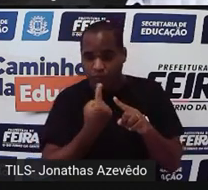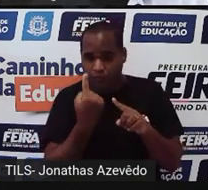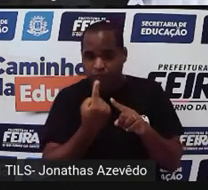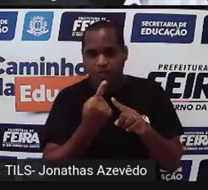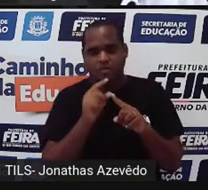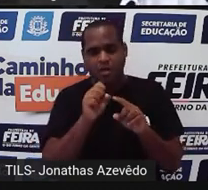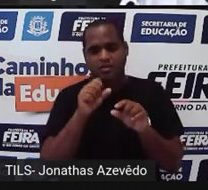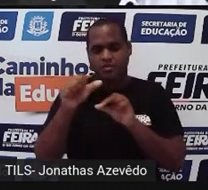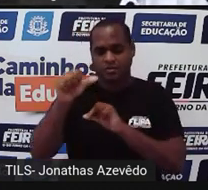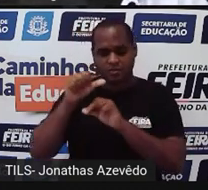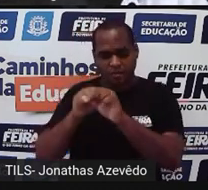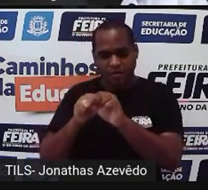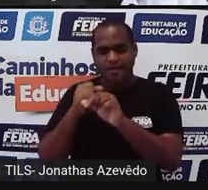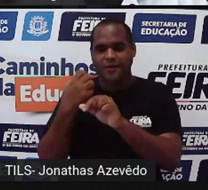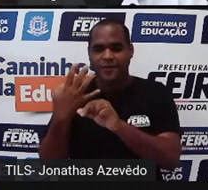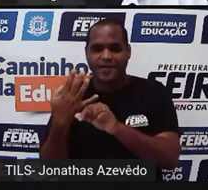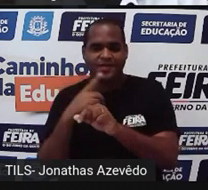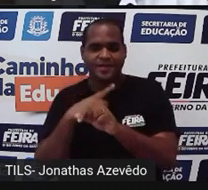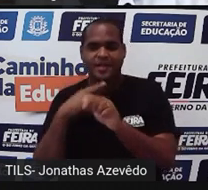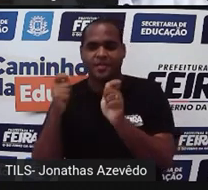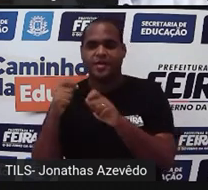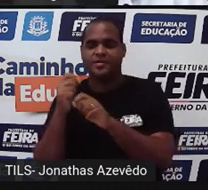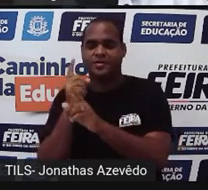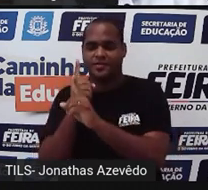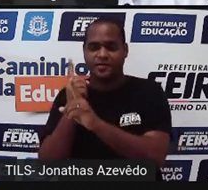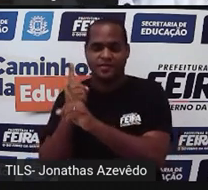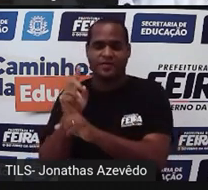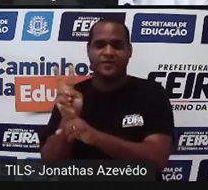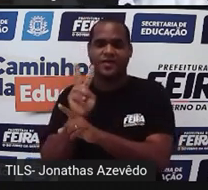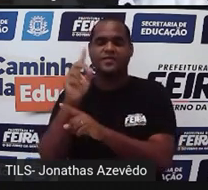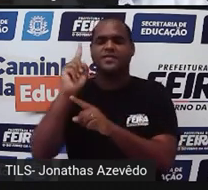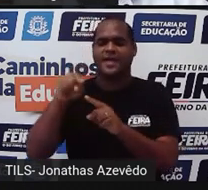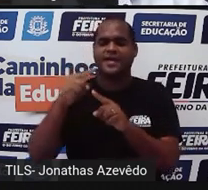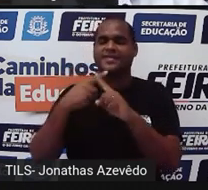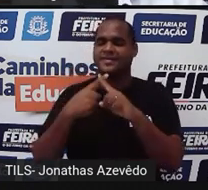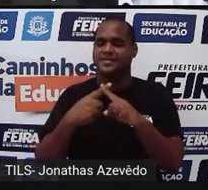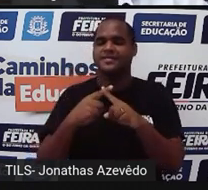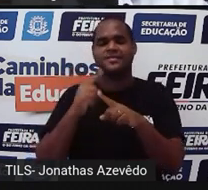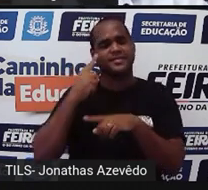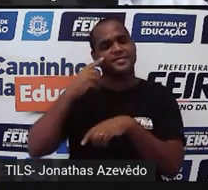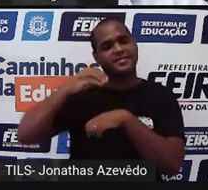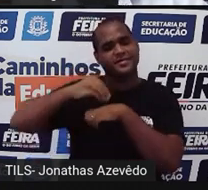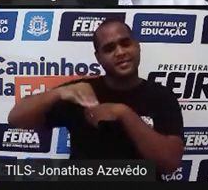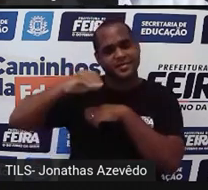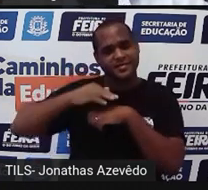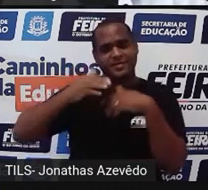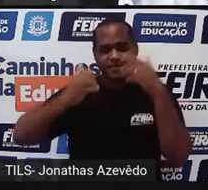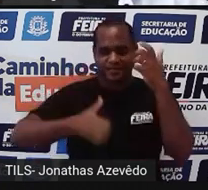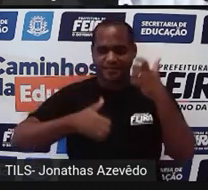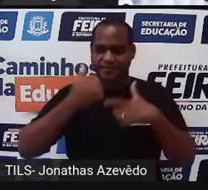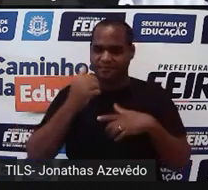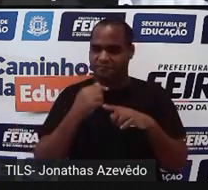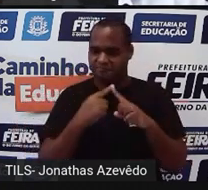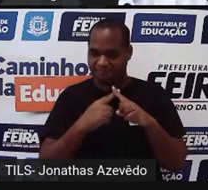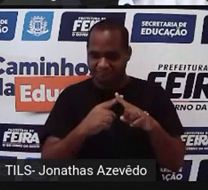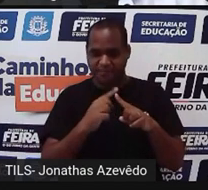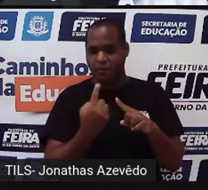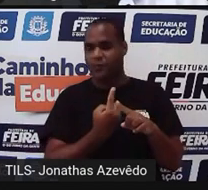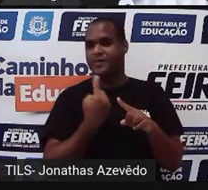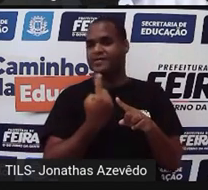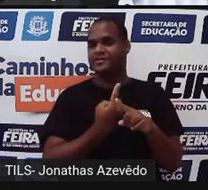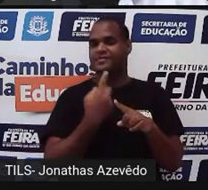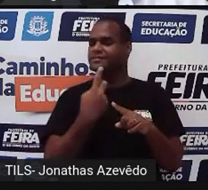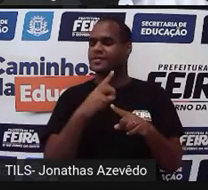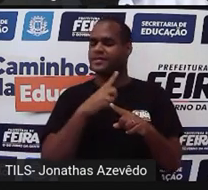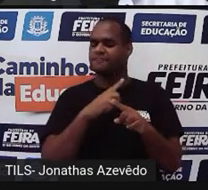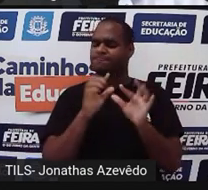você troca o y por 4 e acha o valor de x. Eu vou pegar a que tem o x isolado, porque fica